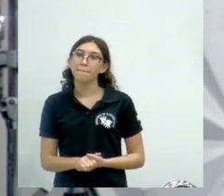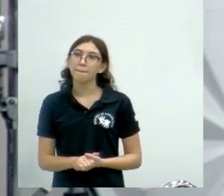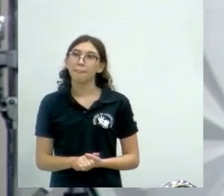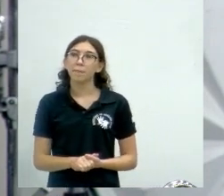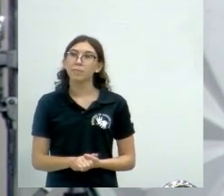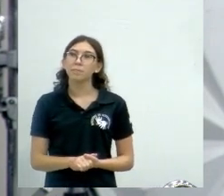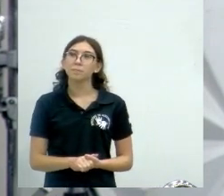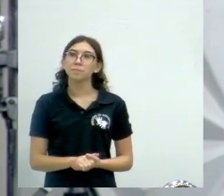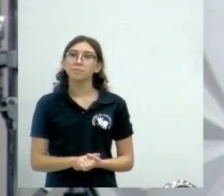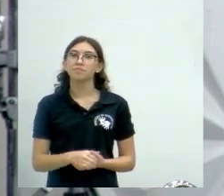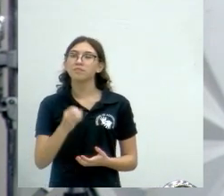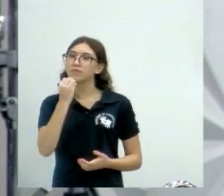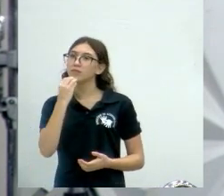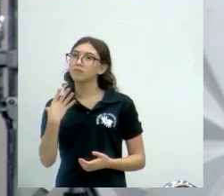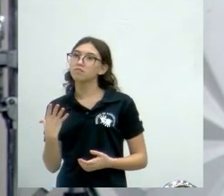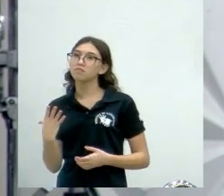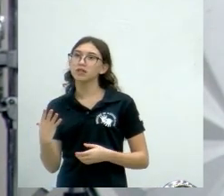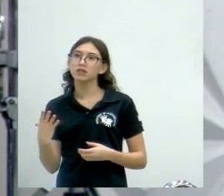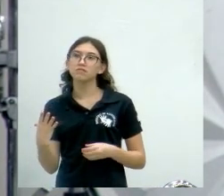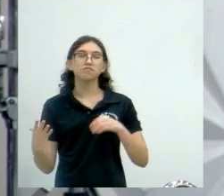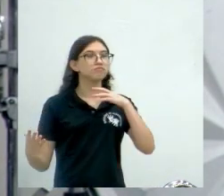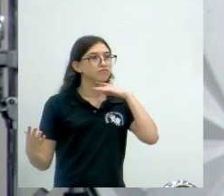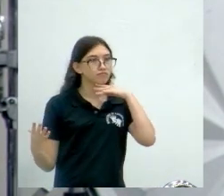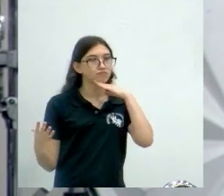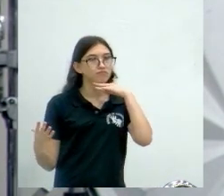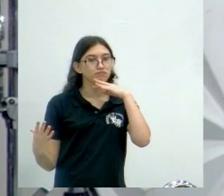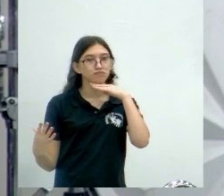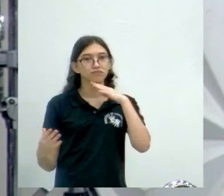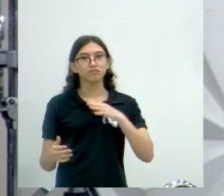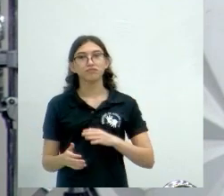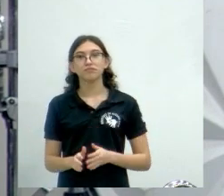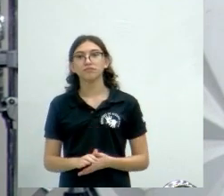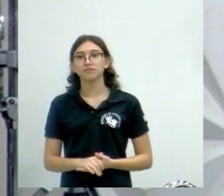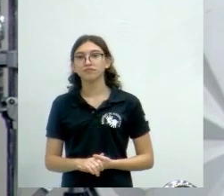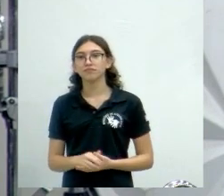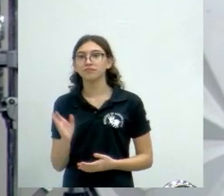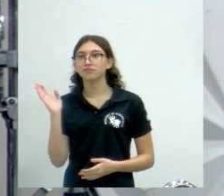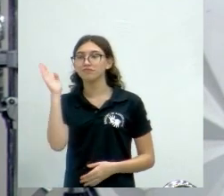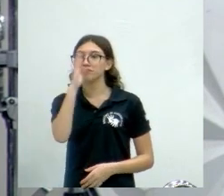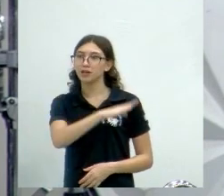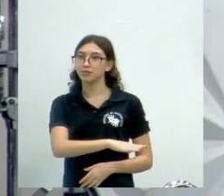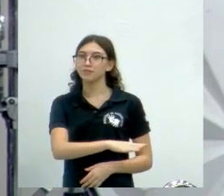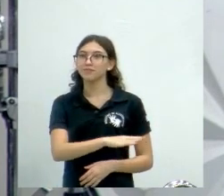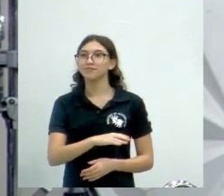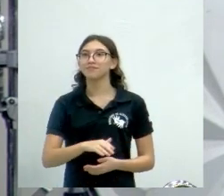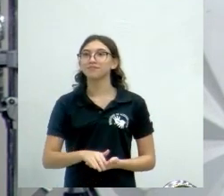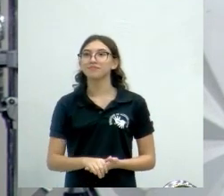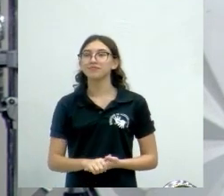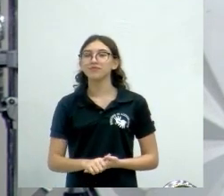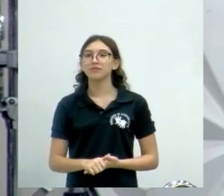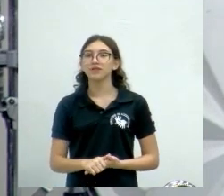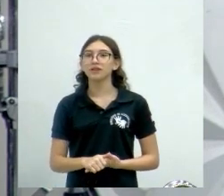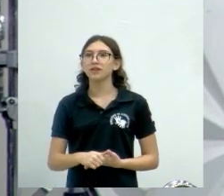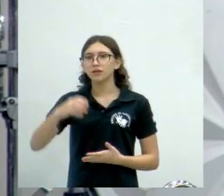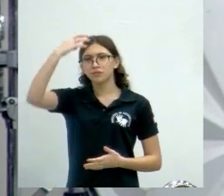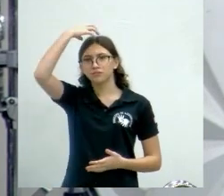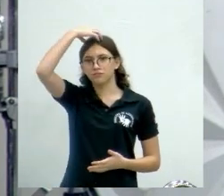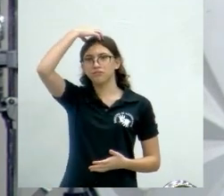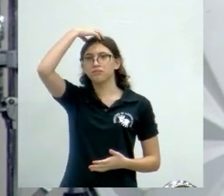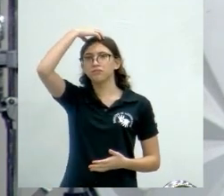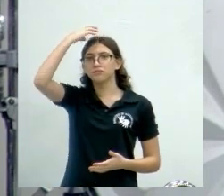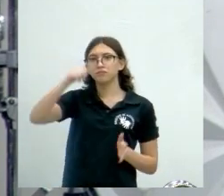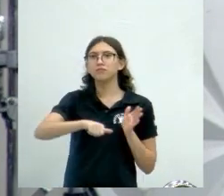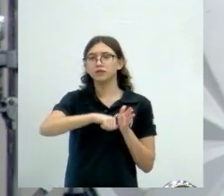discernimento entre o bem e o mal. Inclusive eu trouxe aqui o texto de 1 Reis, capítulo 3, 9, que é justamente